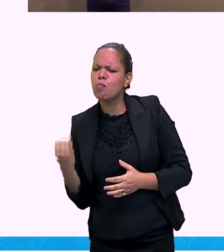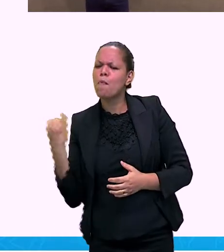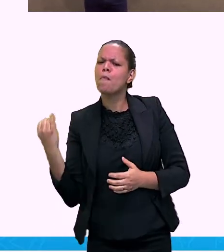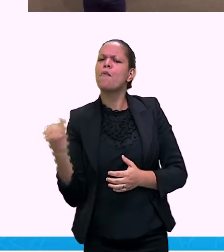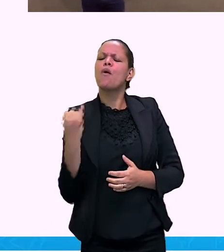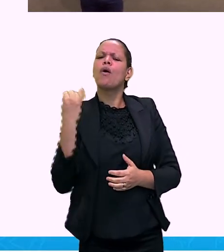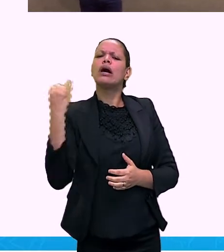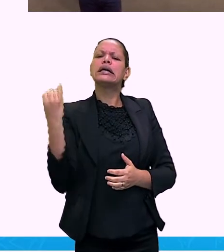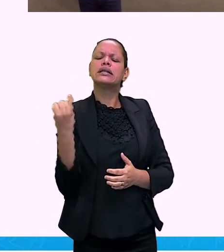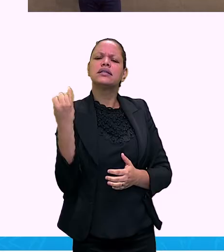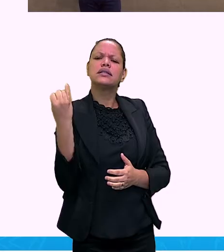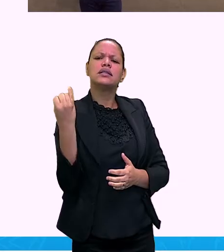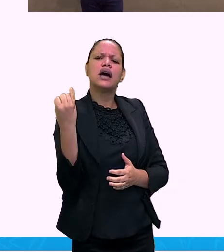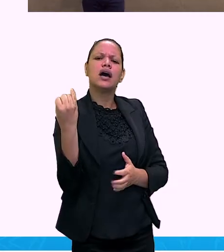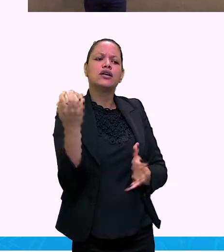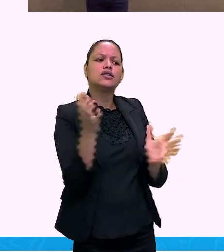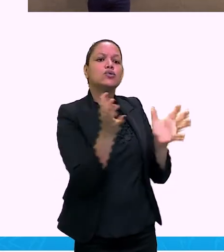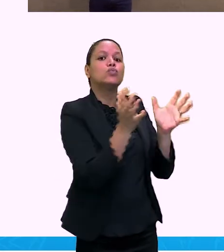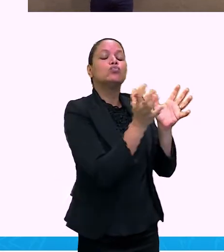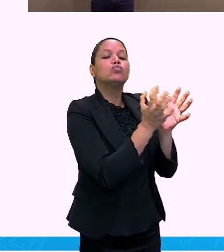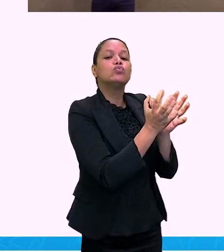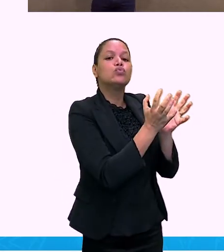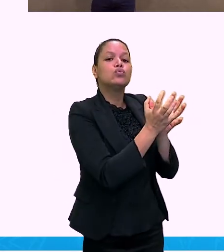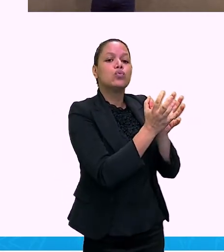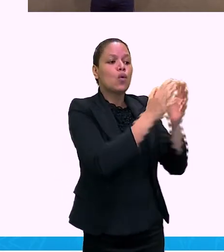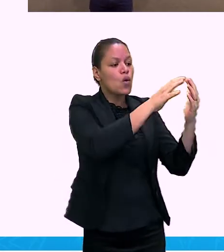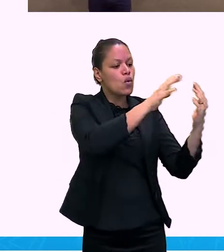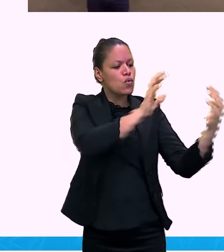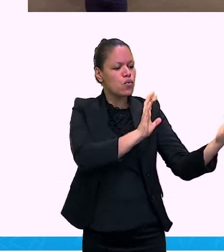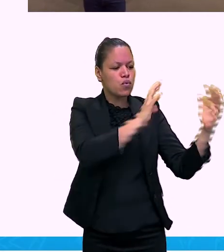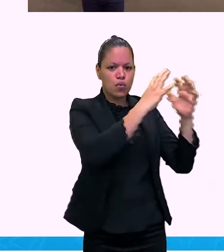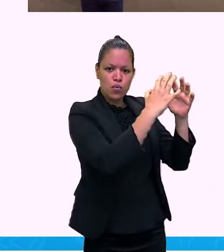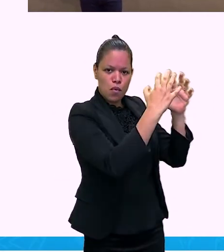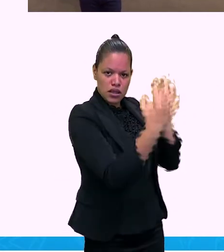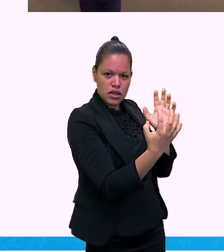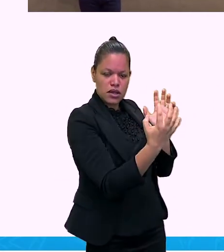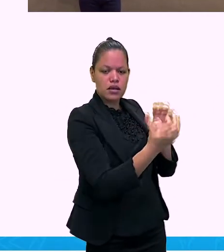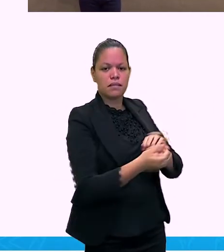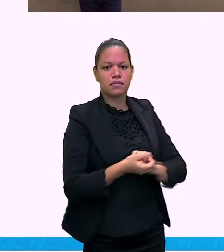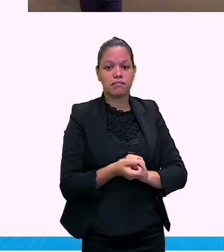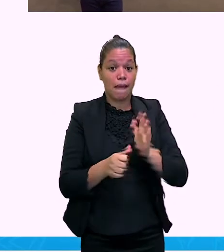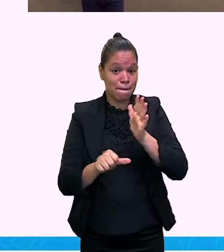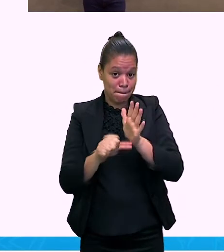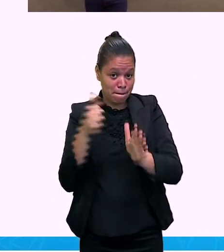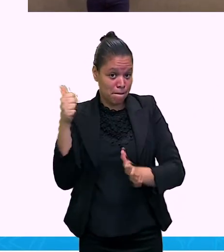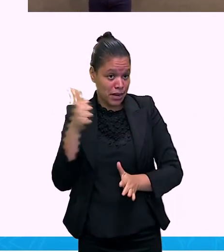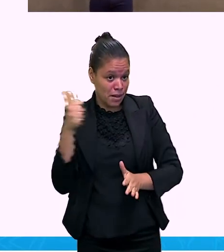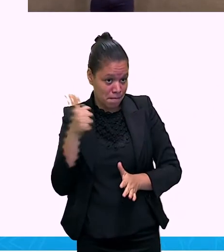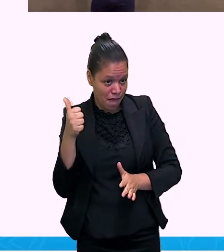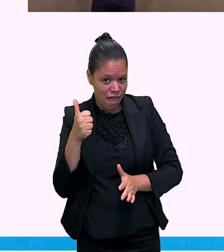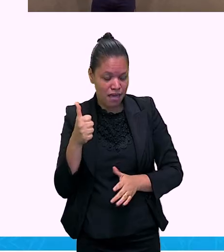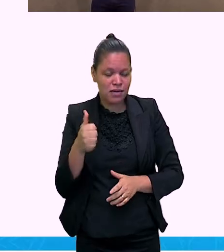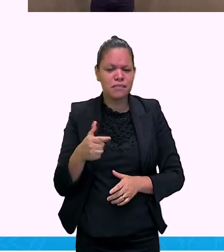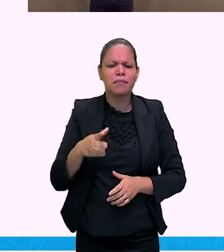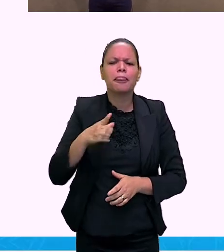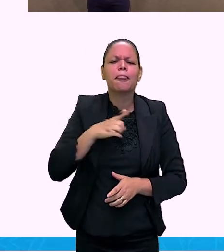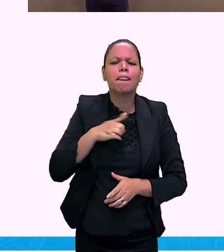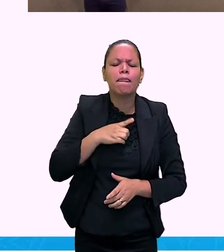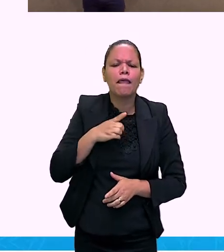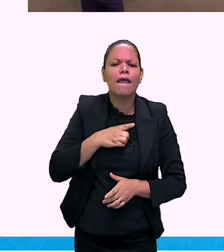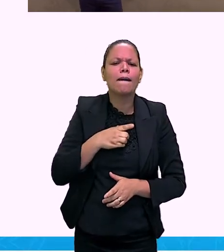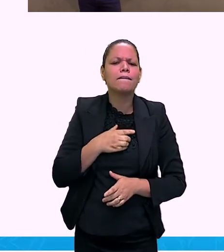uma determinada tribo. Né? Duas figuras e são elas. Primeiro nós temos o pajé. Observe nessa imagem,